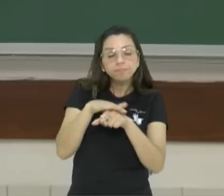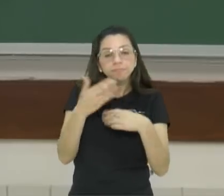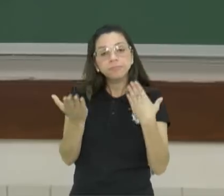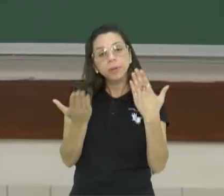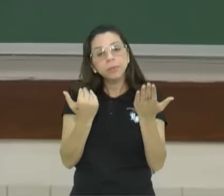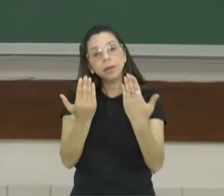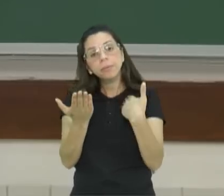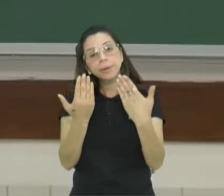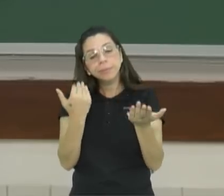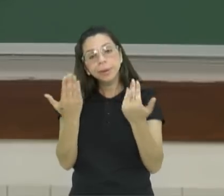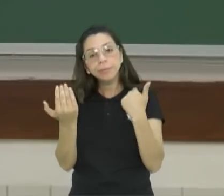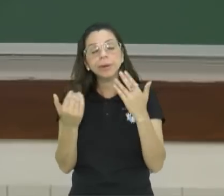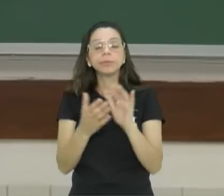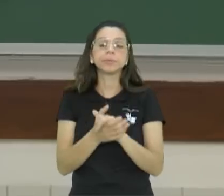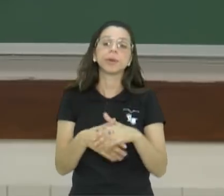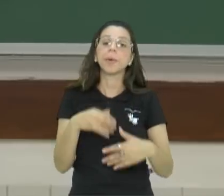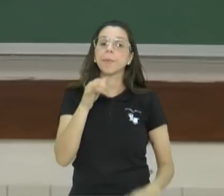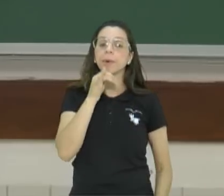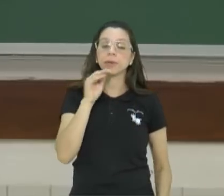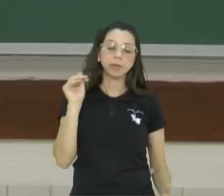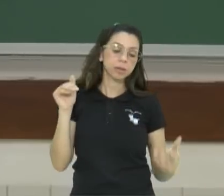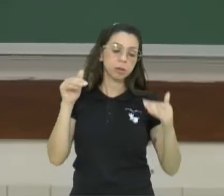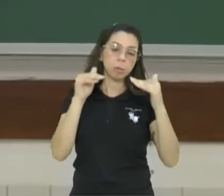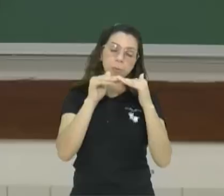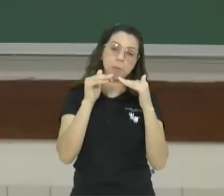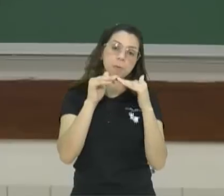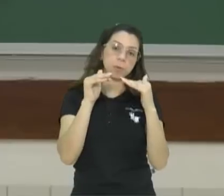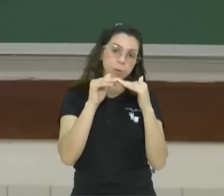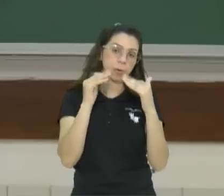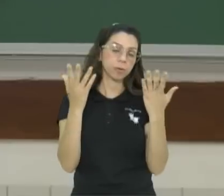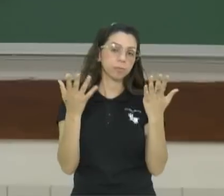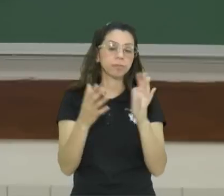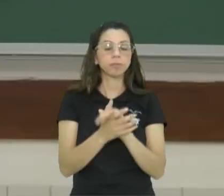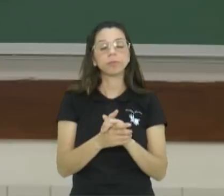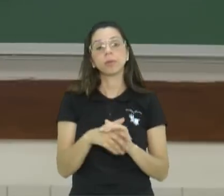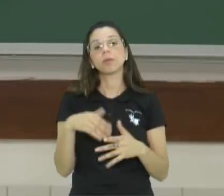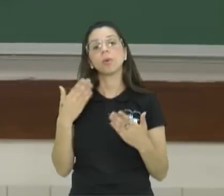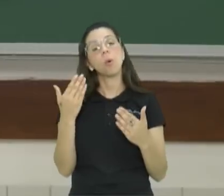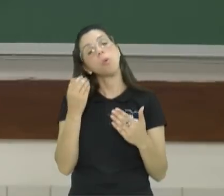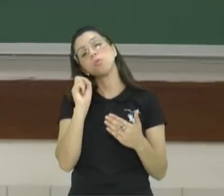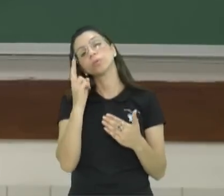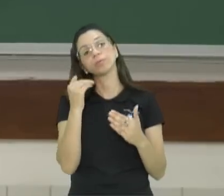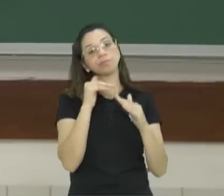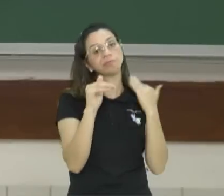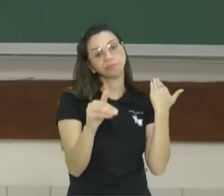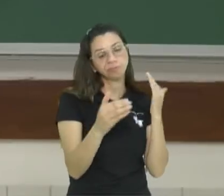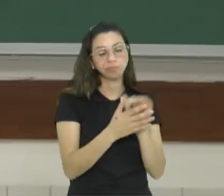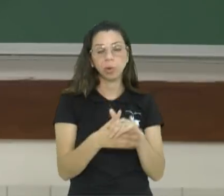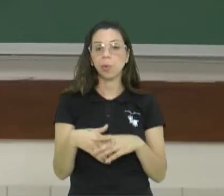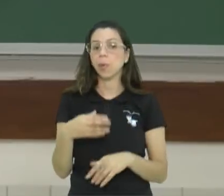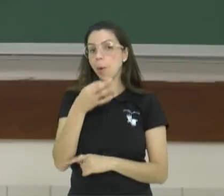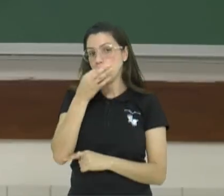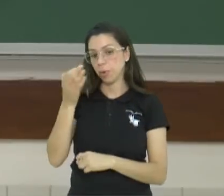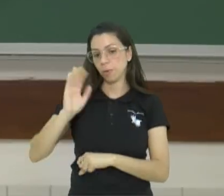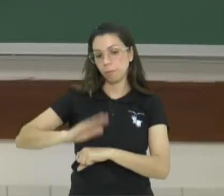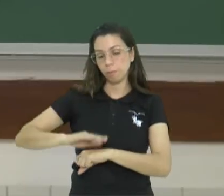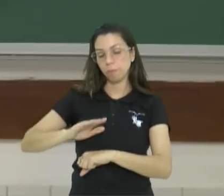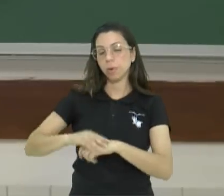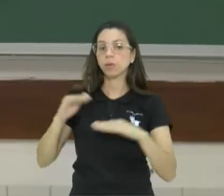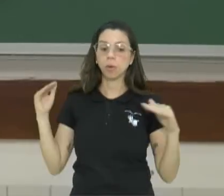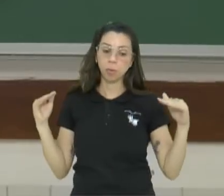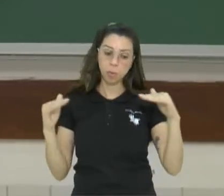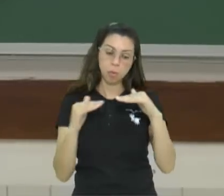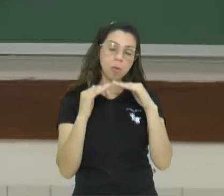né? Se você concorda com essa citação ou não. Eu vou dar a minha opinião. Eu concordo sim com essa citação.